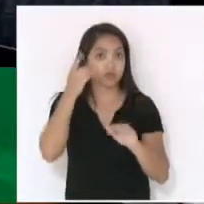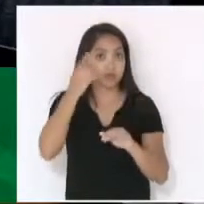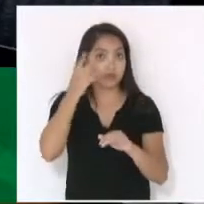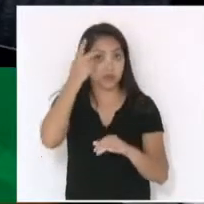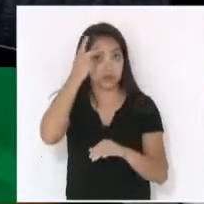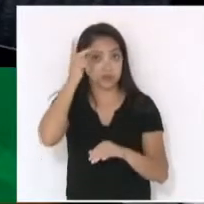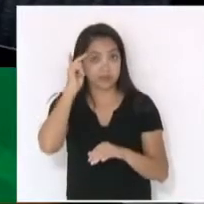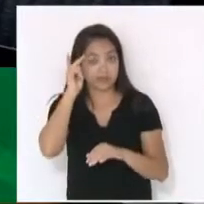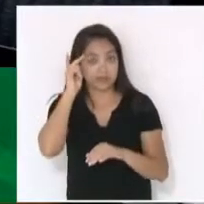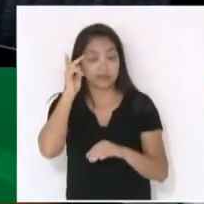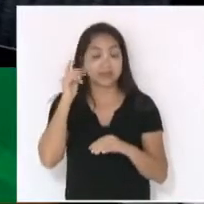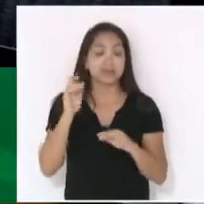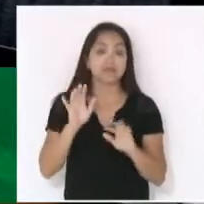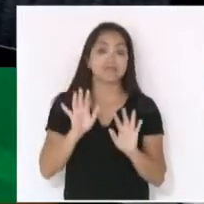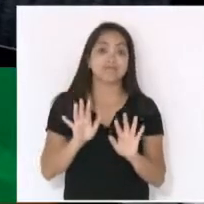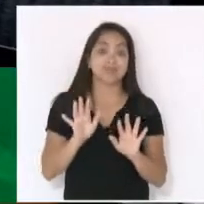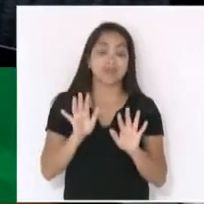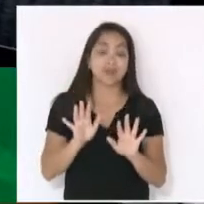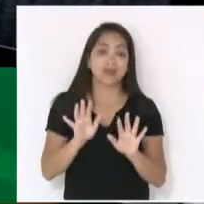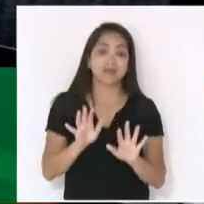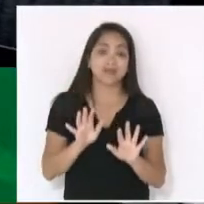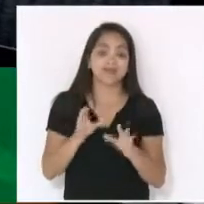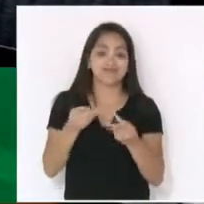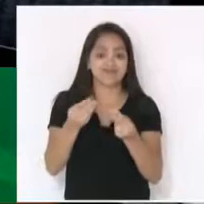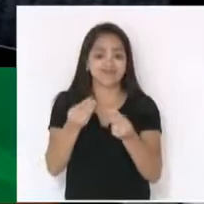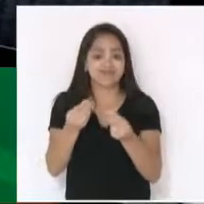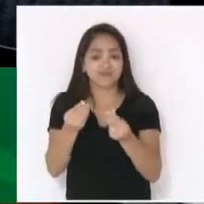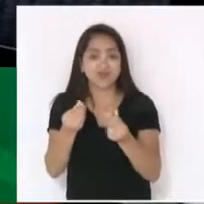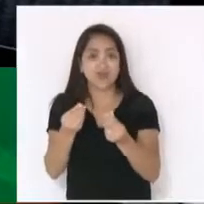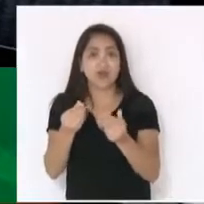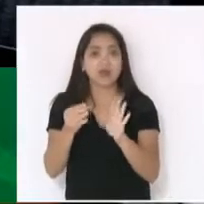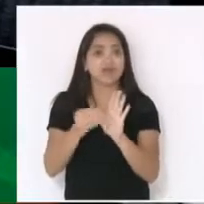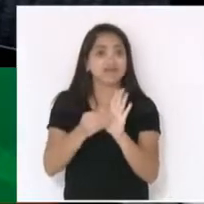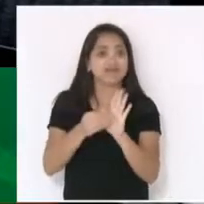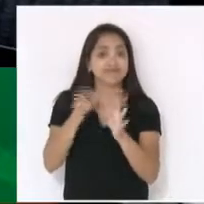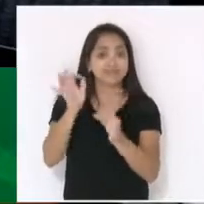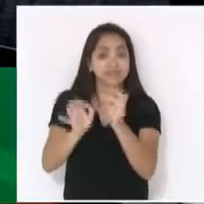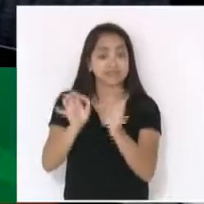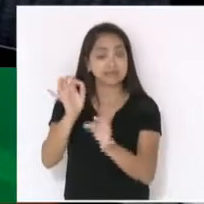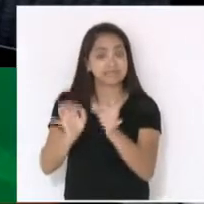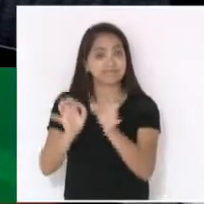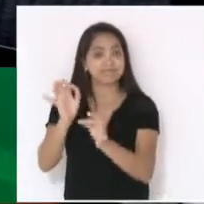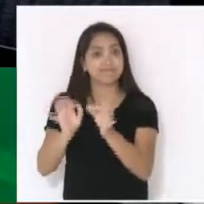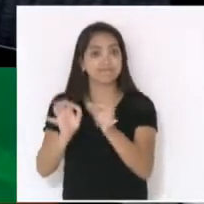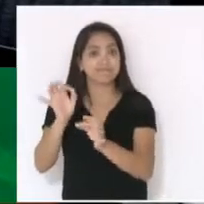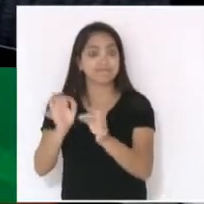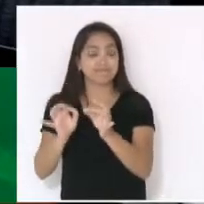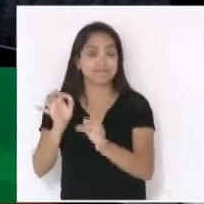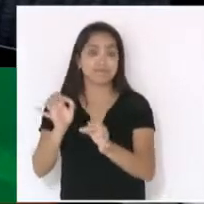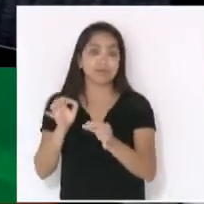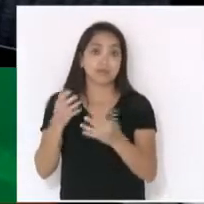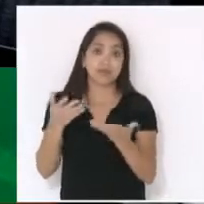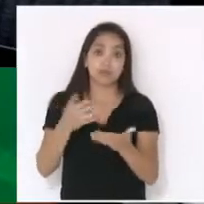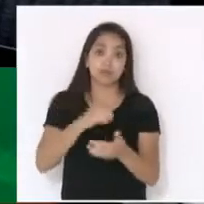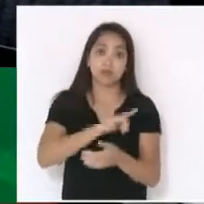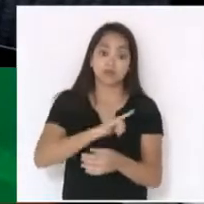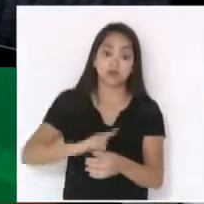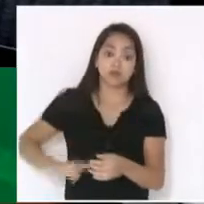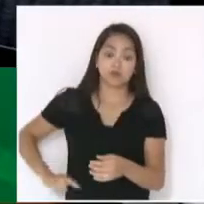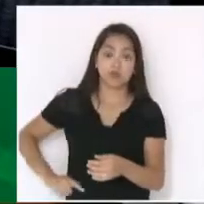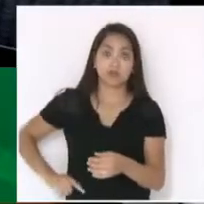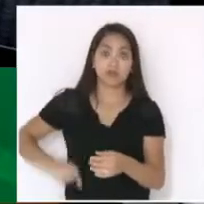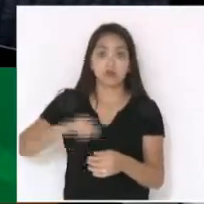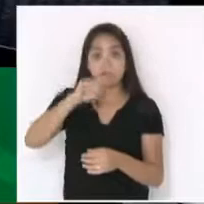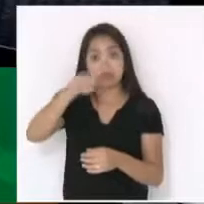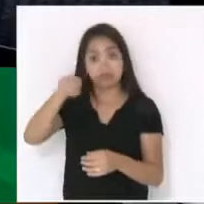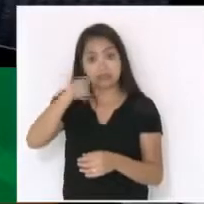mas ele tem ele tem fragilidade jurídica quem sabe vossa excelência' sede com o governador para que o governador de isenção